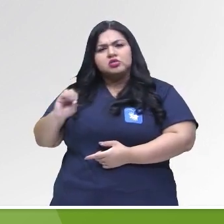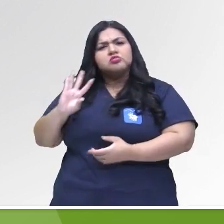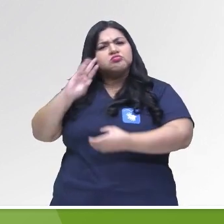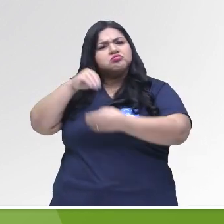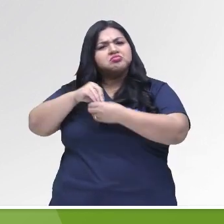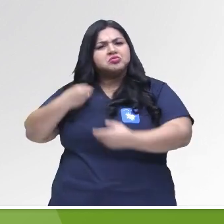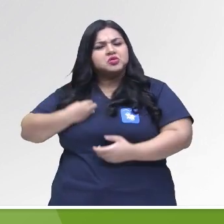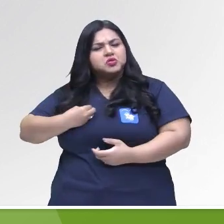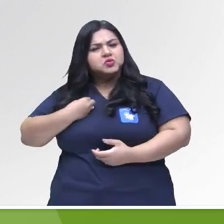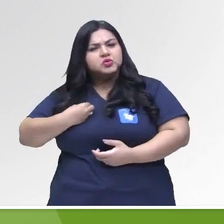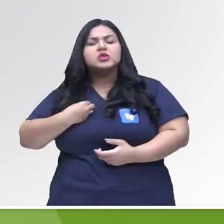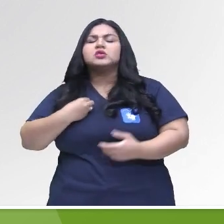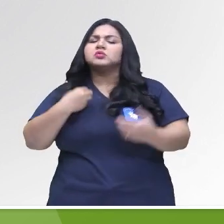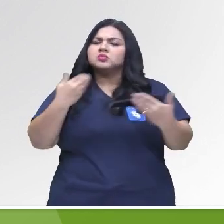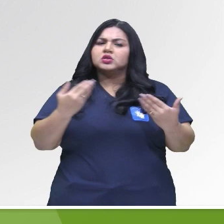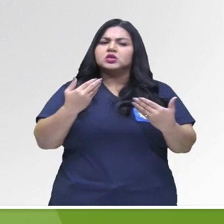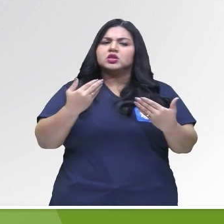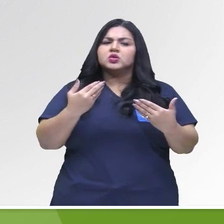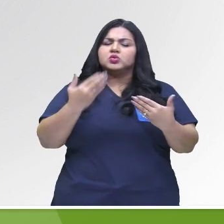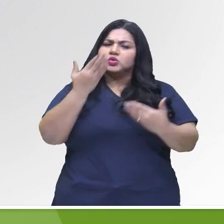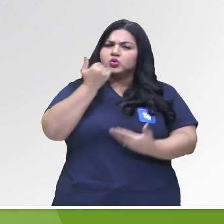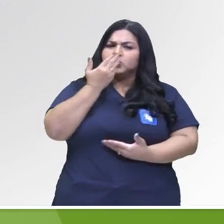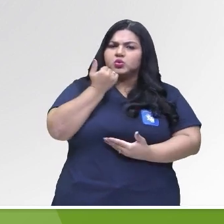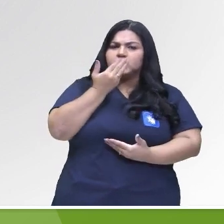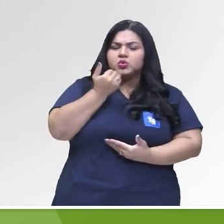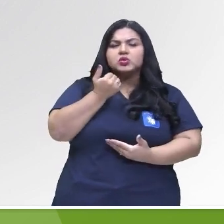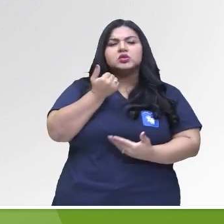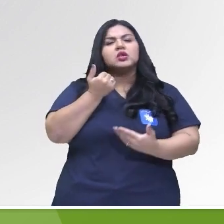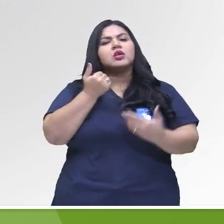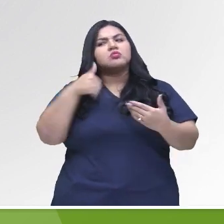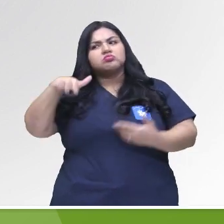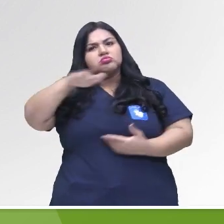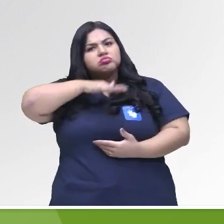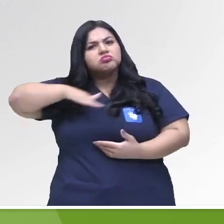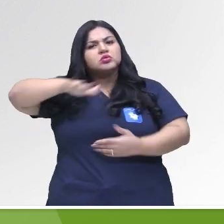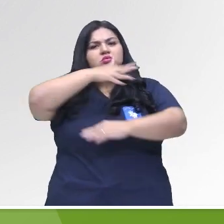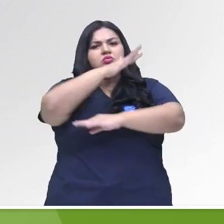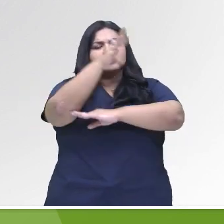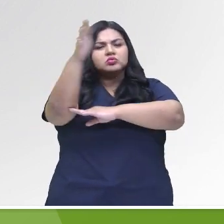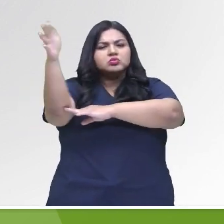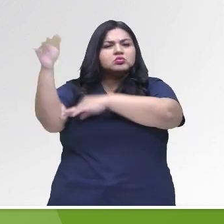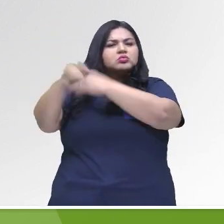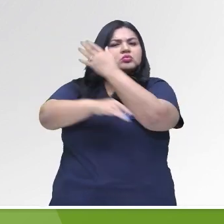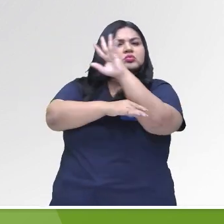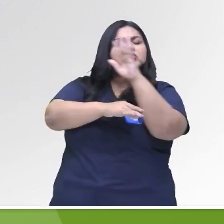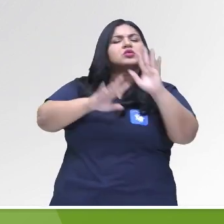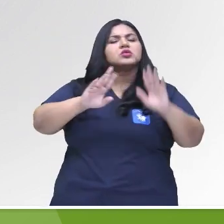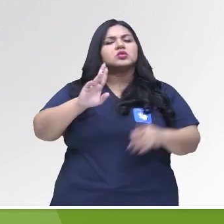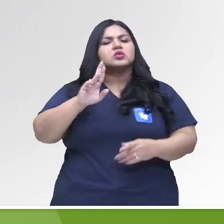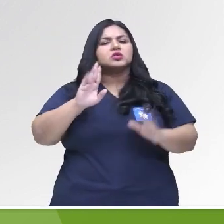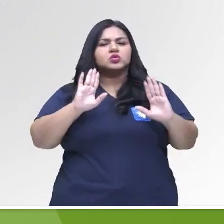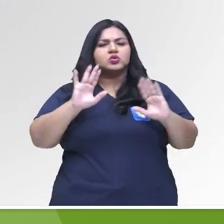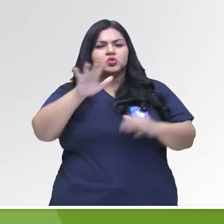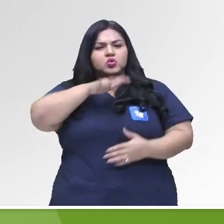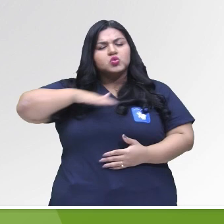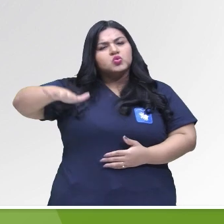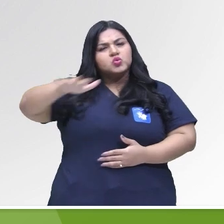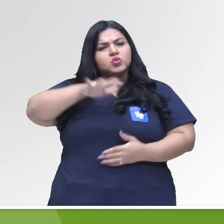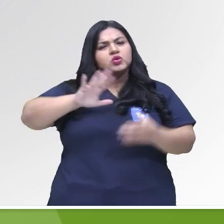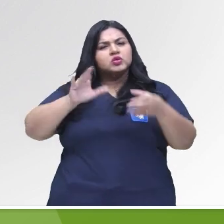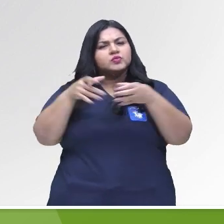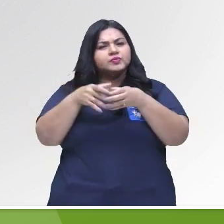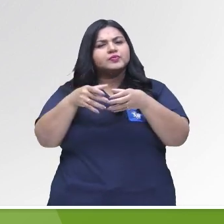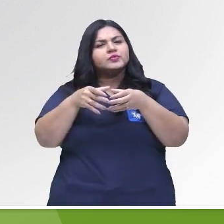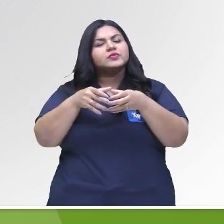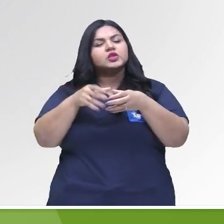a gente vai tratar bastante da nossa alimentação, da questão ambiental, tá? Então, é uma unidade mais, vamos chamar